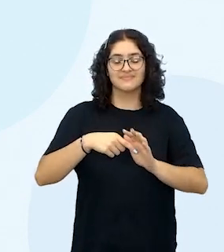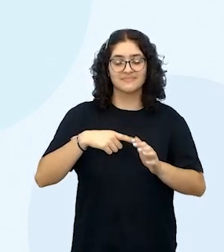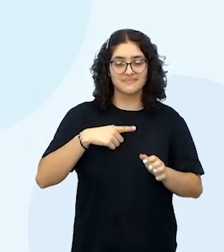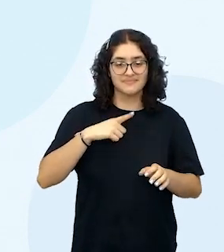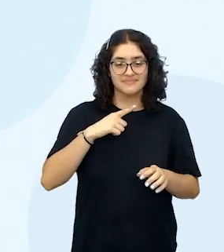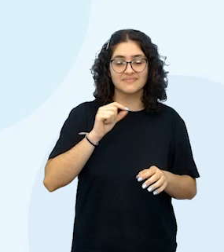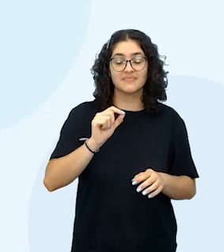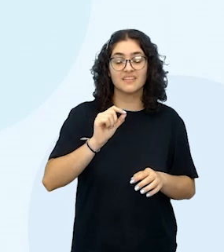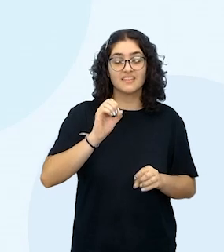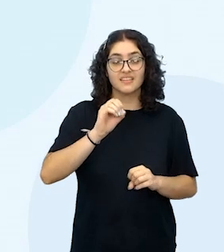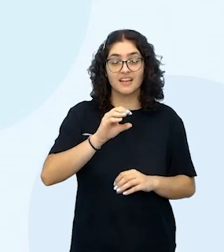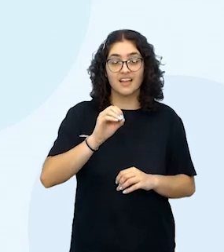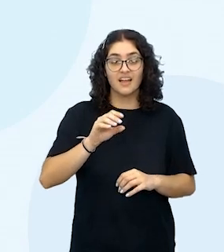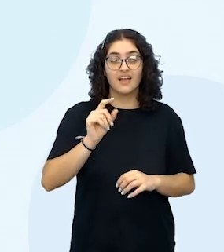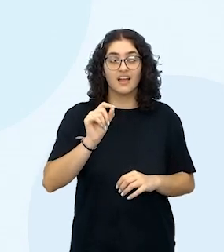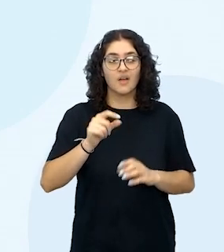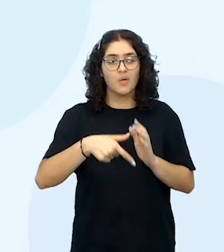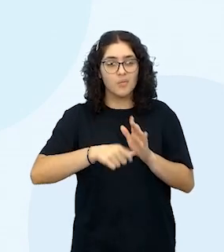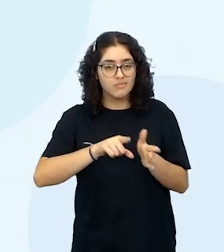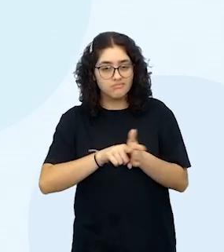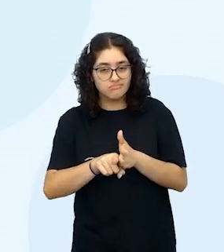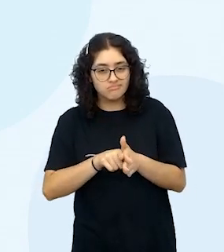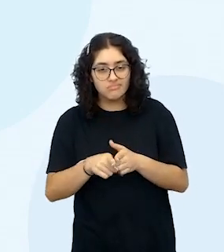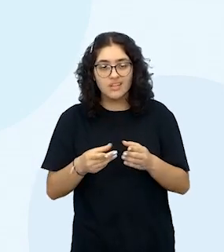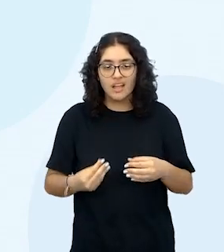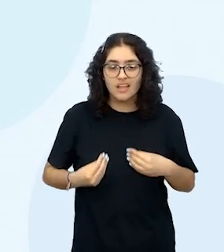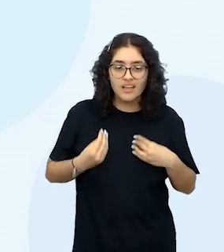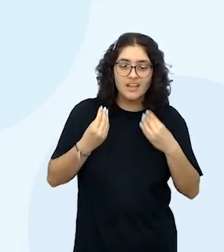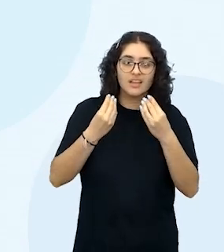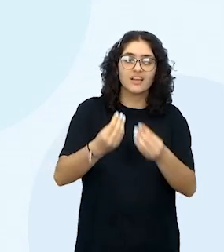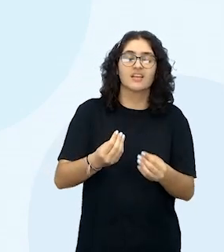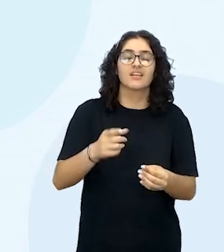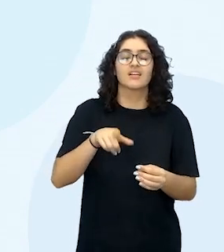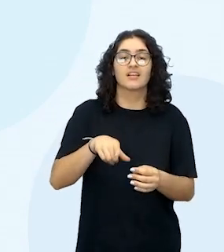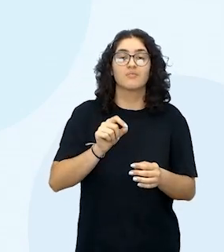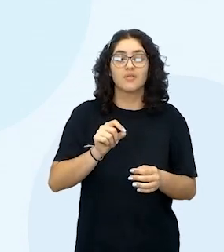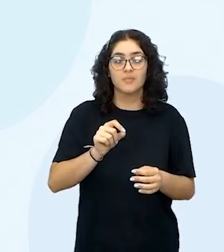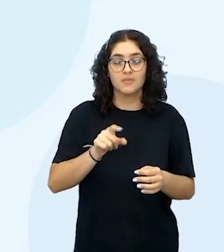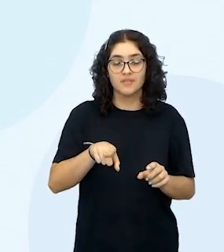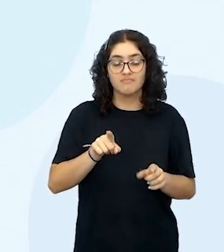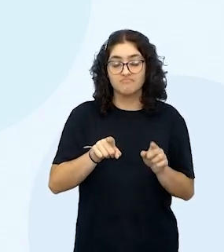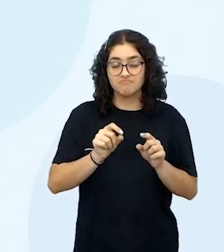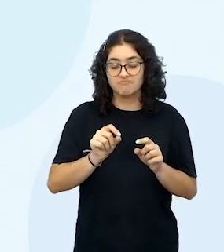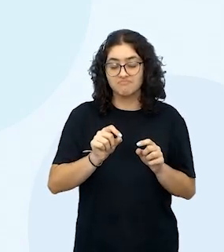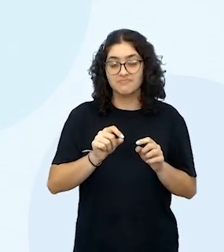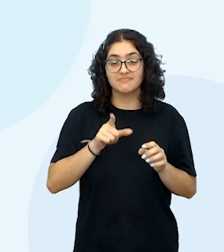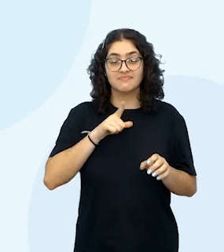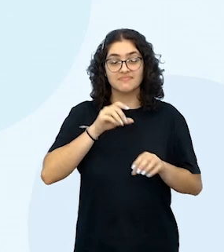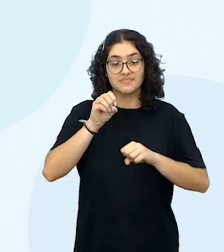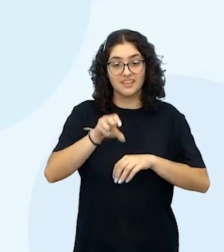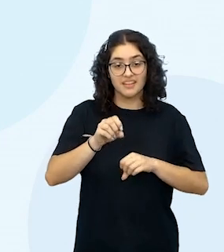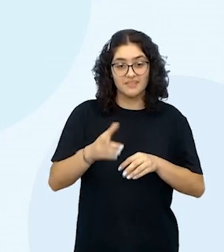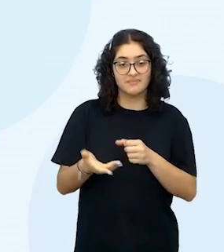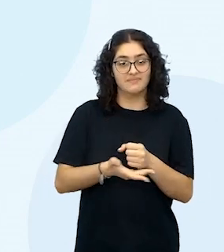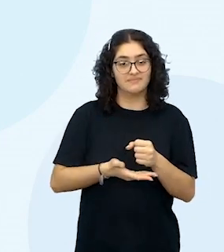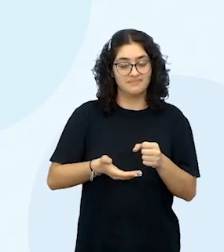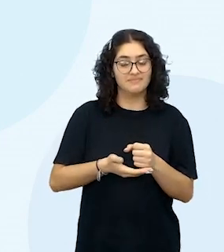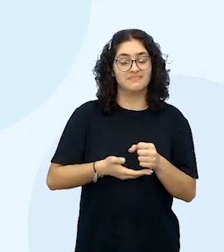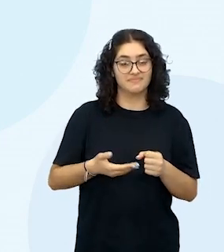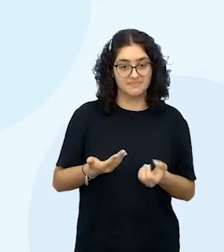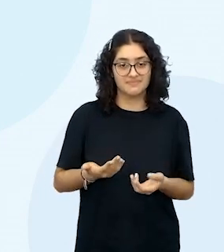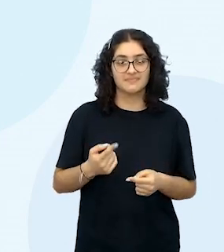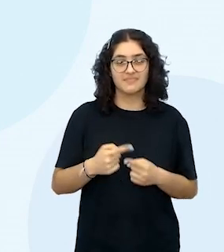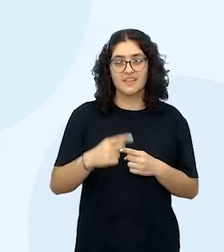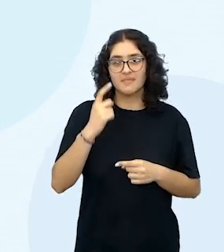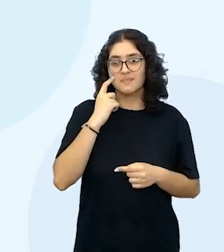científica pode proporcionar para os estudantes da educação básica, né? Porque, às vezes, a gente pensa